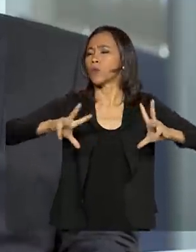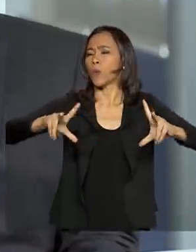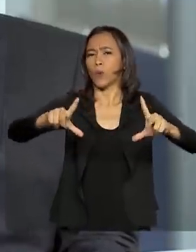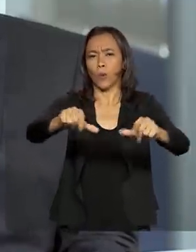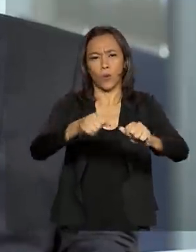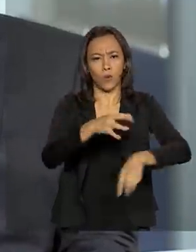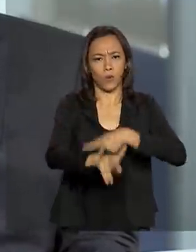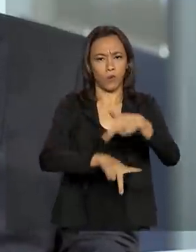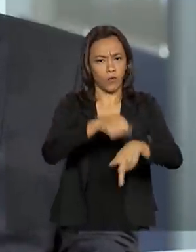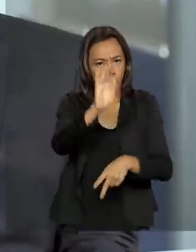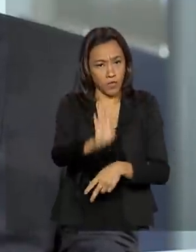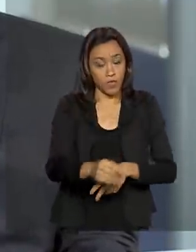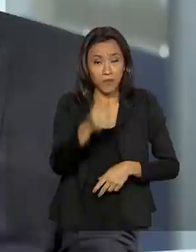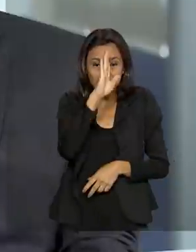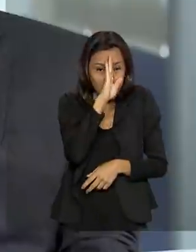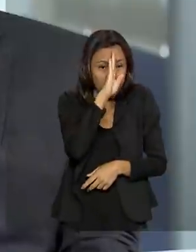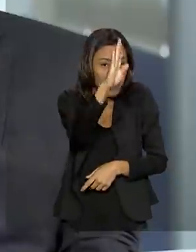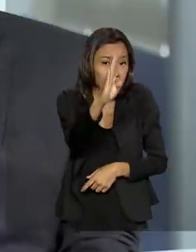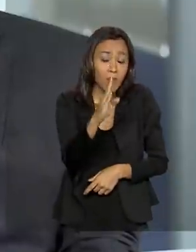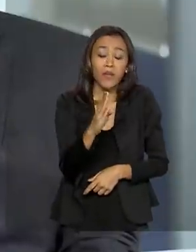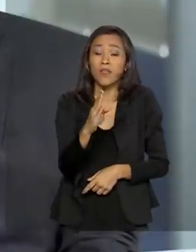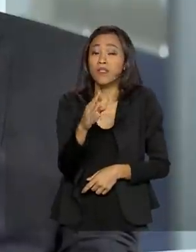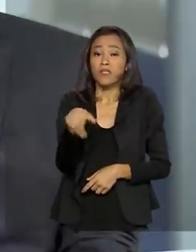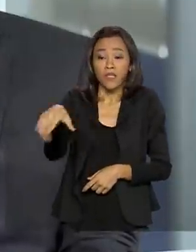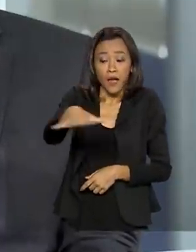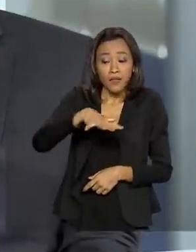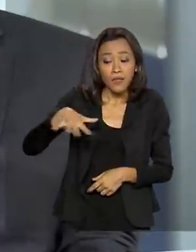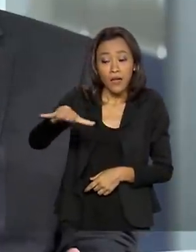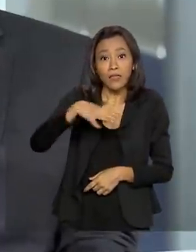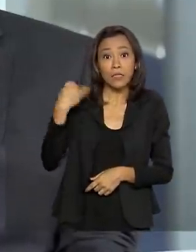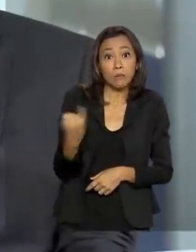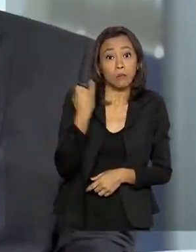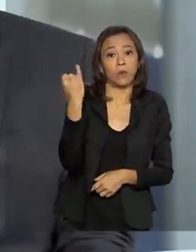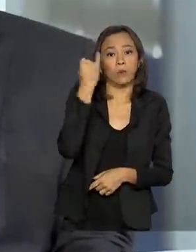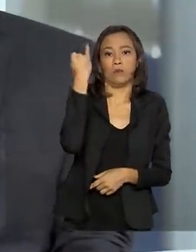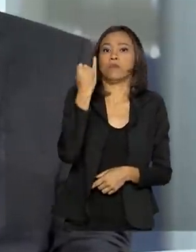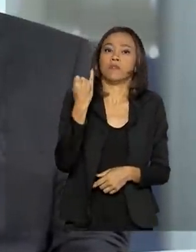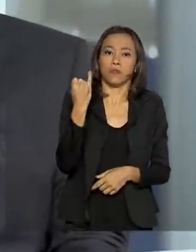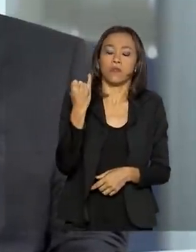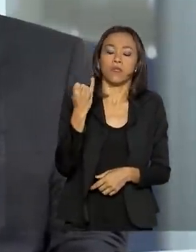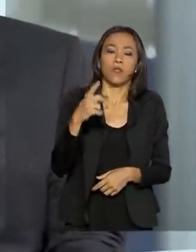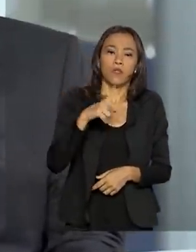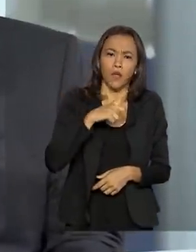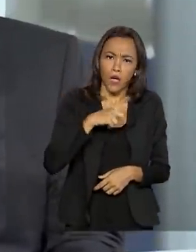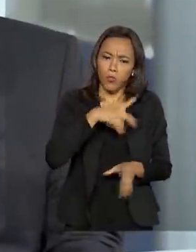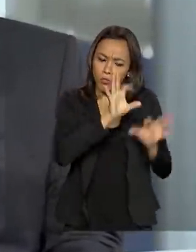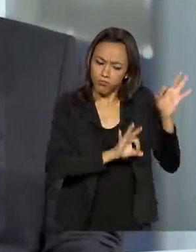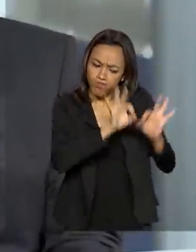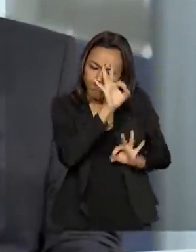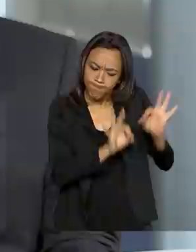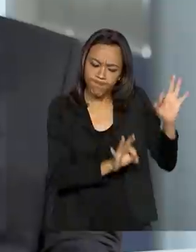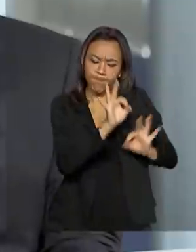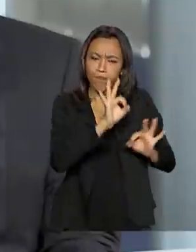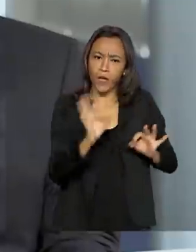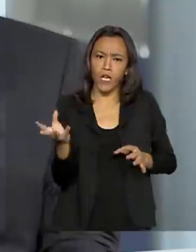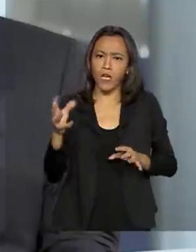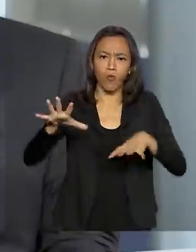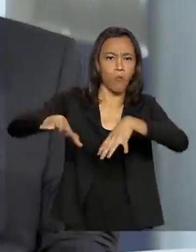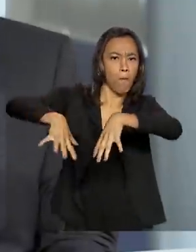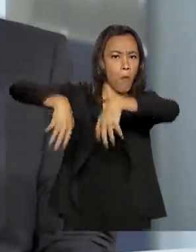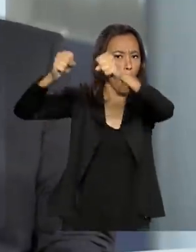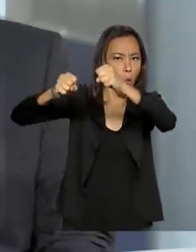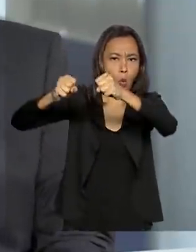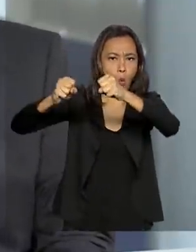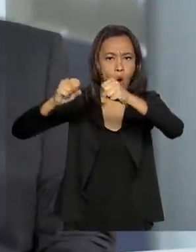os brasileiros, principalmente para os serviços essenciais. Temos planos para que não falte energia nos